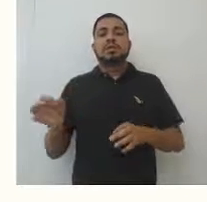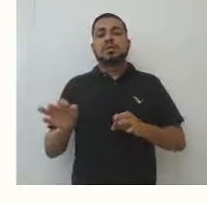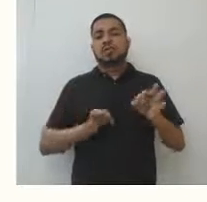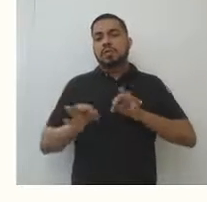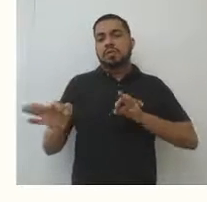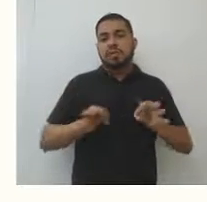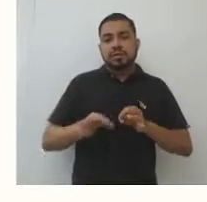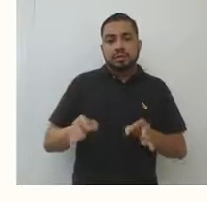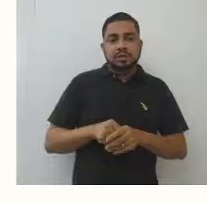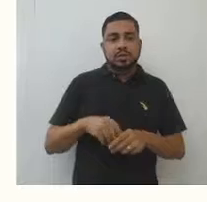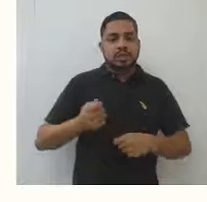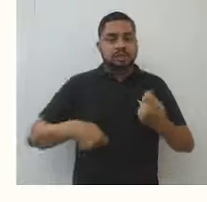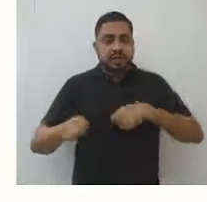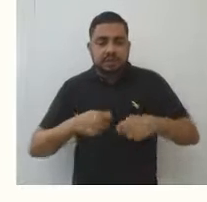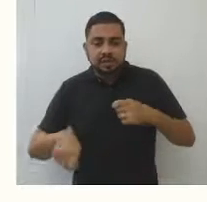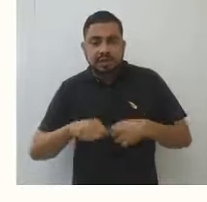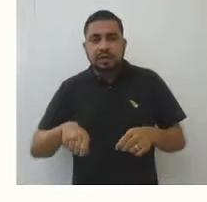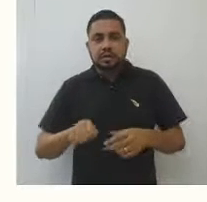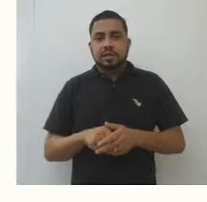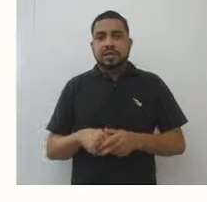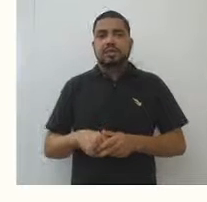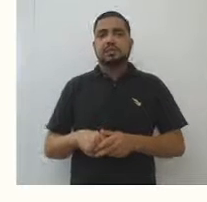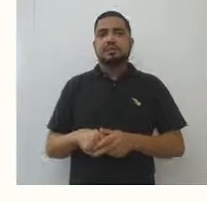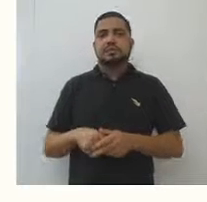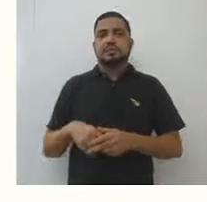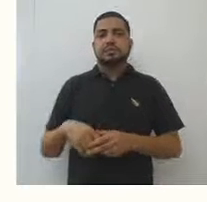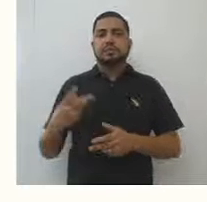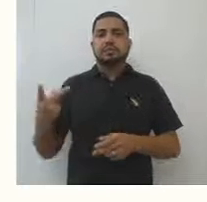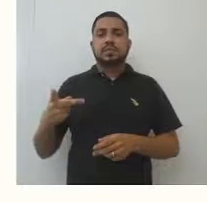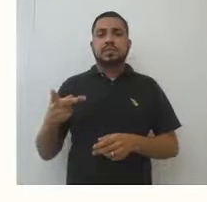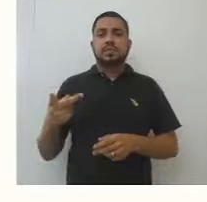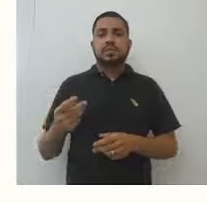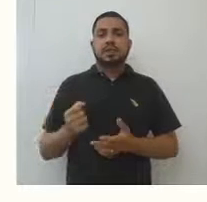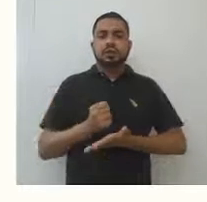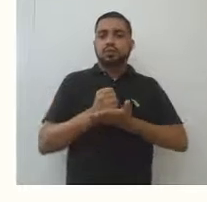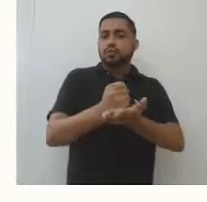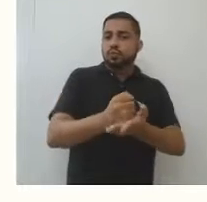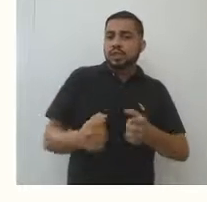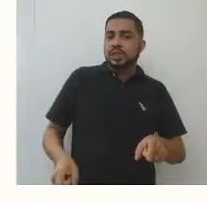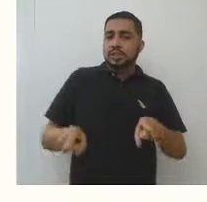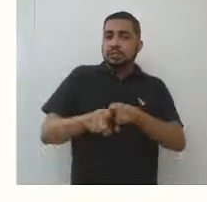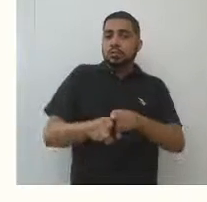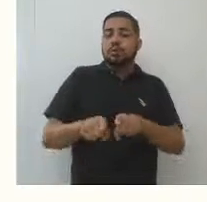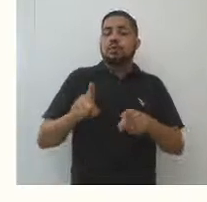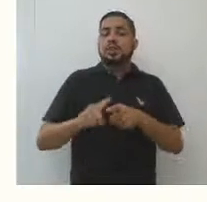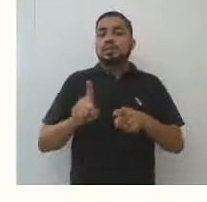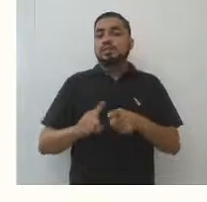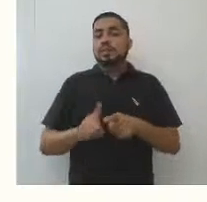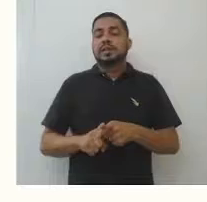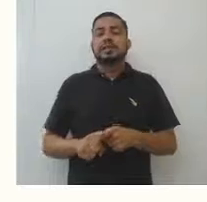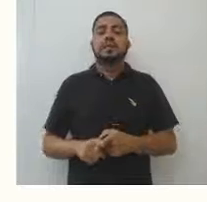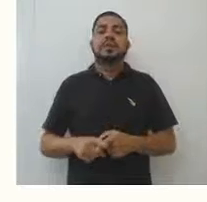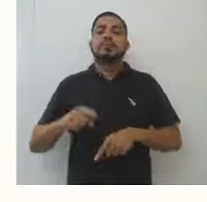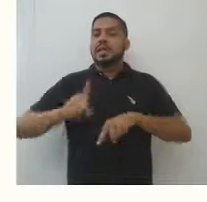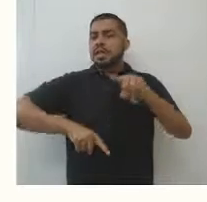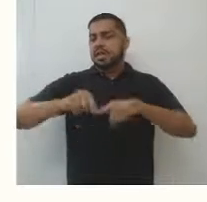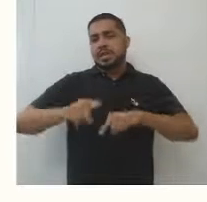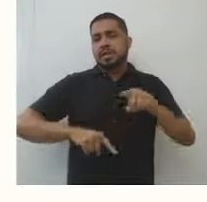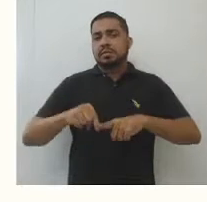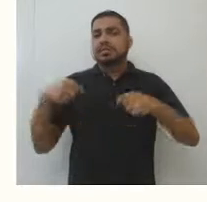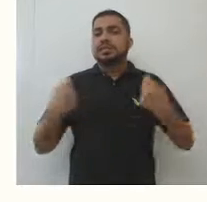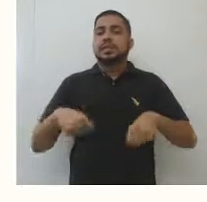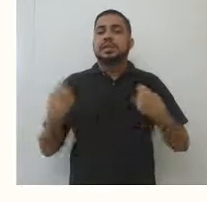eu vou conseguindo patrocinadores e providendo materiais necessários para a